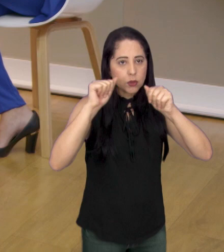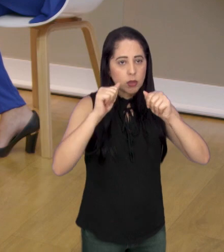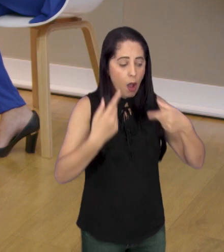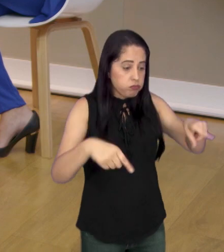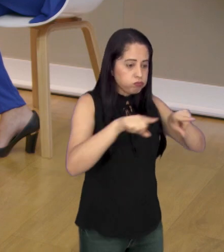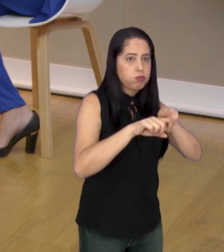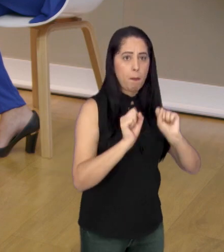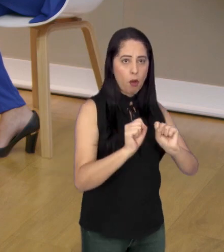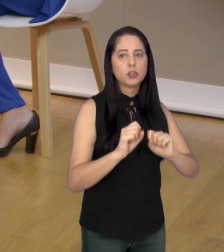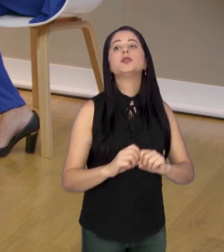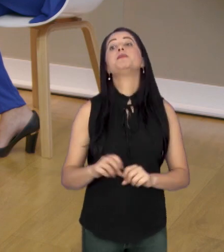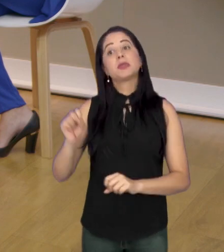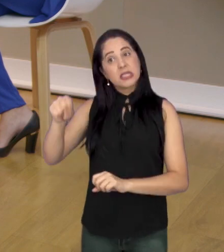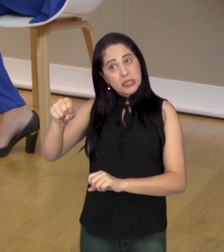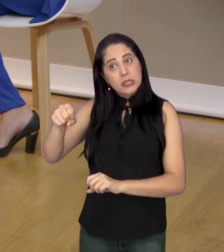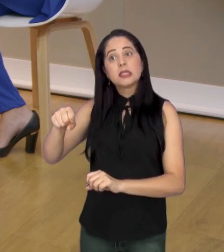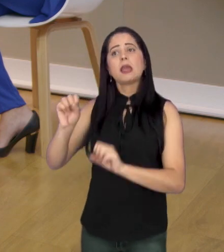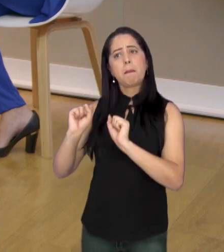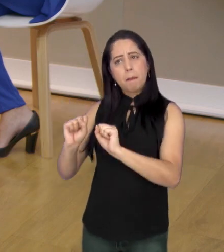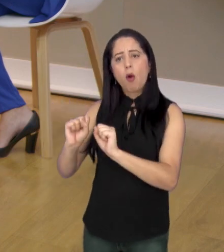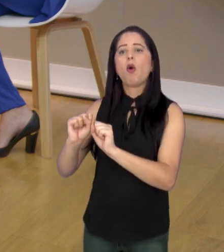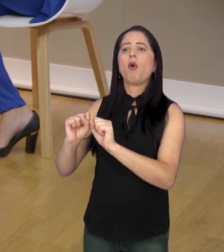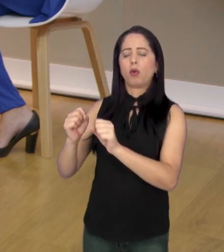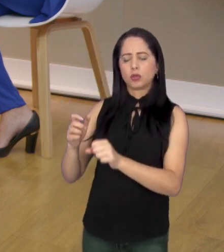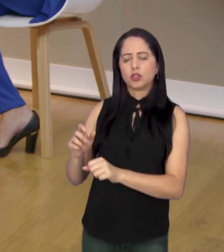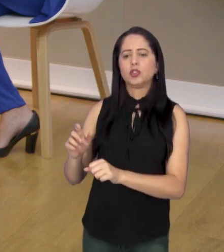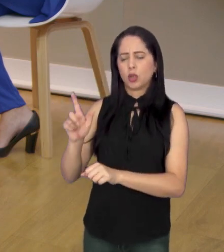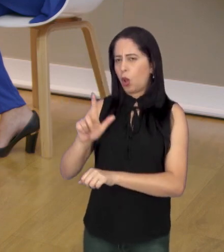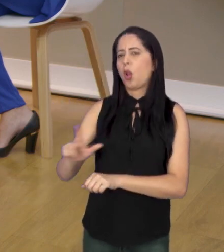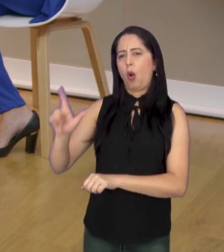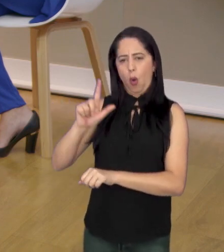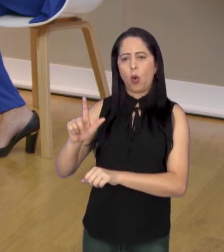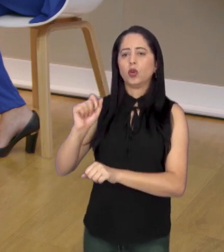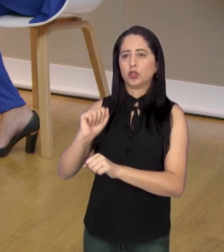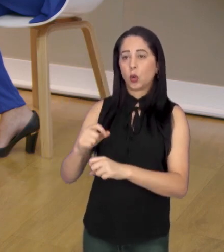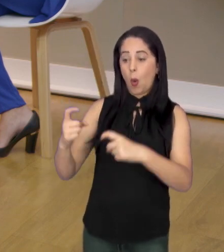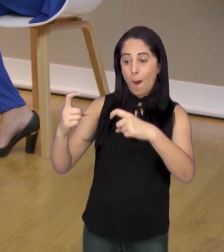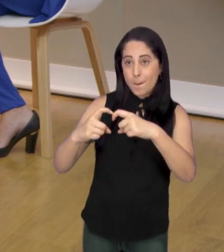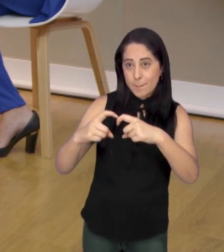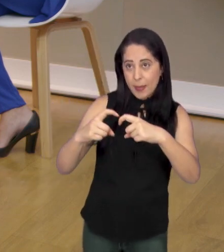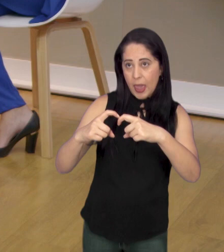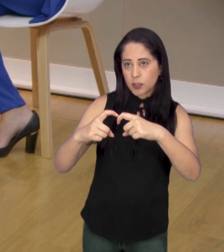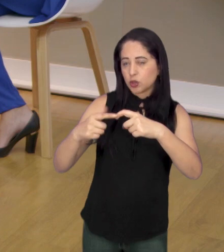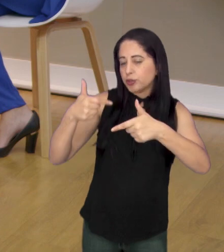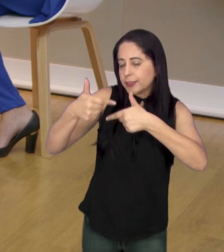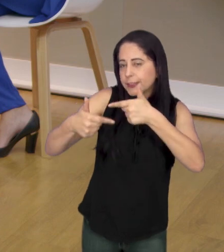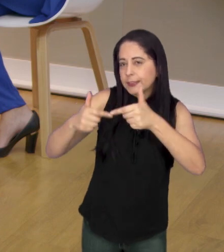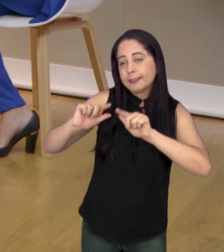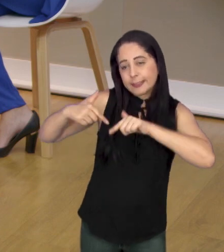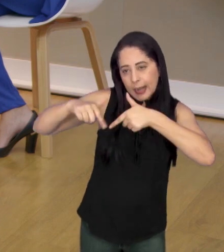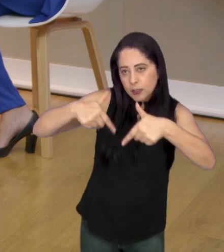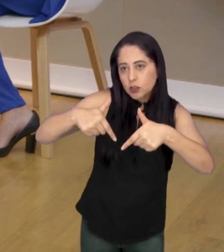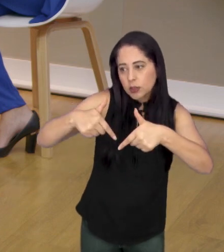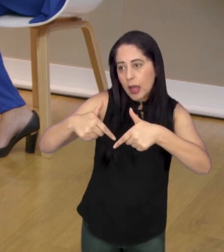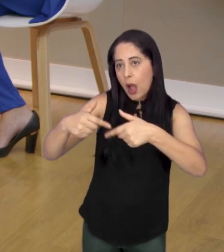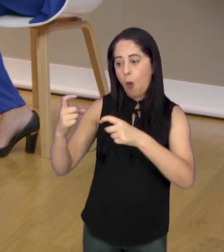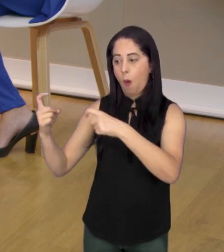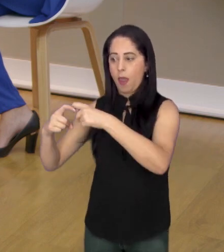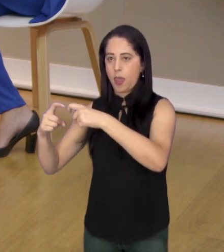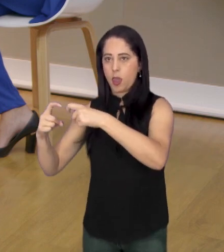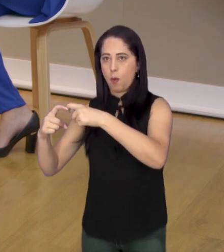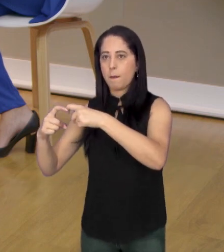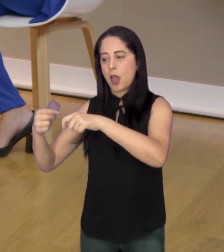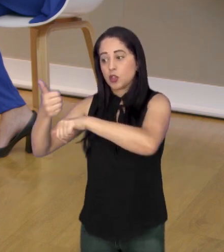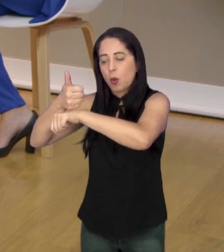tem esses resultados clínicos, também é bem bacana, a gente pode trazer isso junto para completar, sempre trabalhando, integrando uma equipe, né? Se a gente